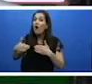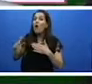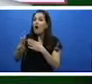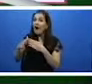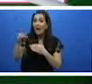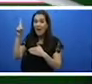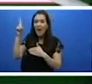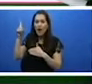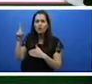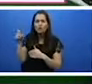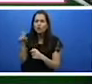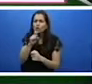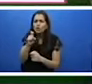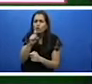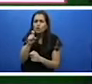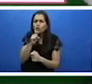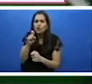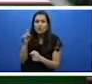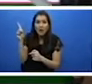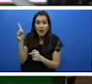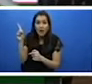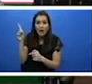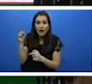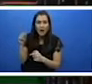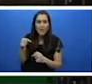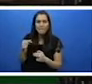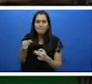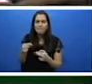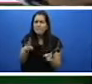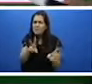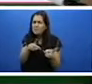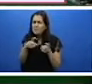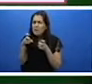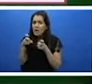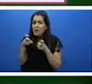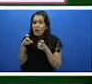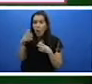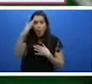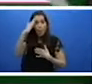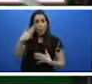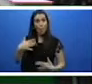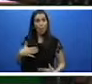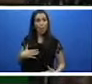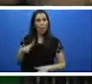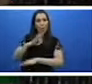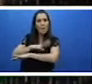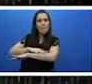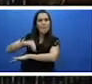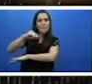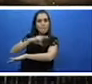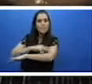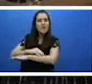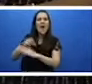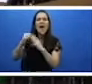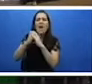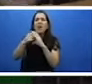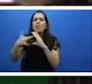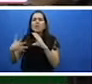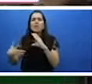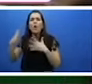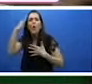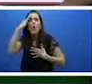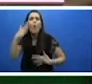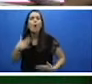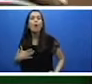focas do Ártico. Se nós observarmos, ó, o corpo dele, a característica física dele, olha